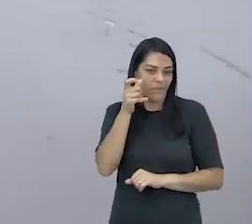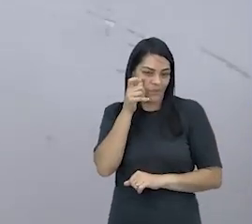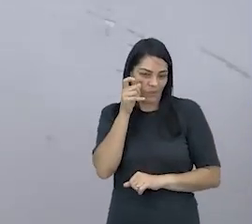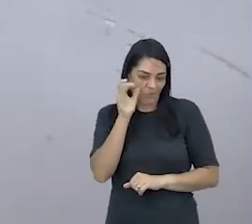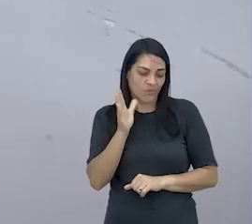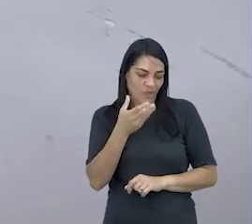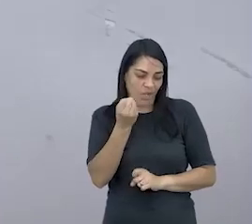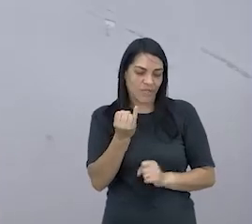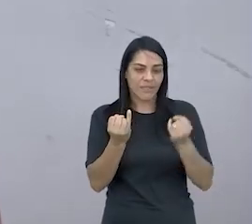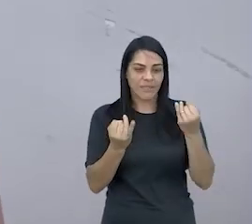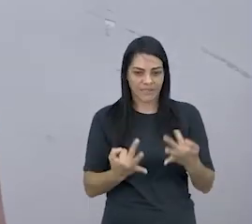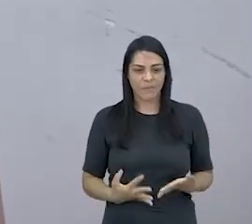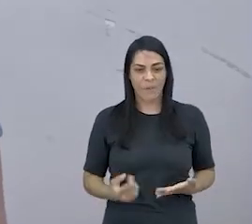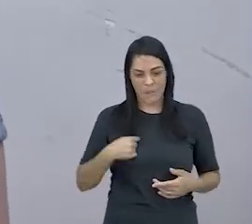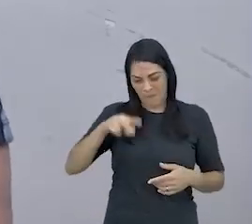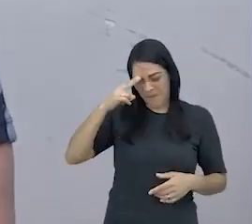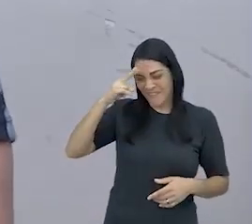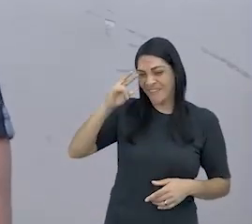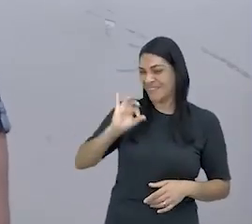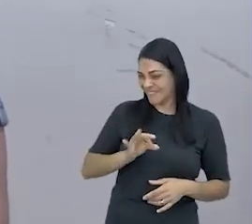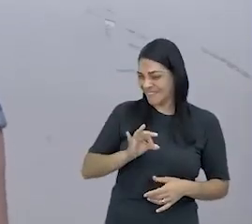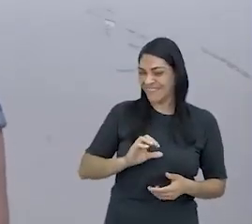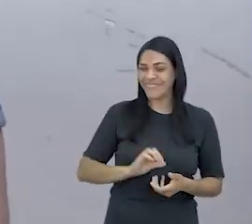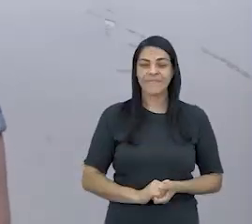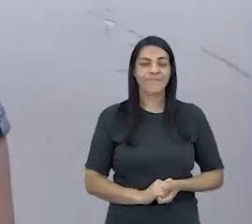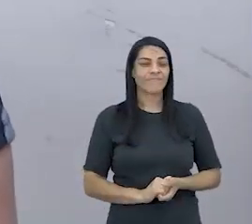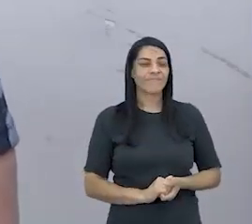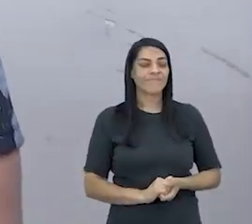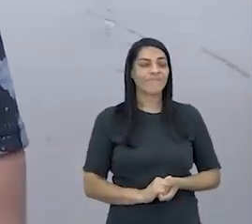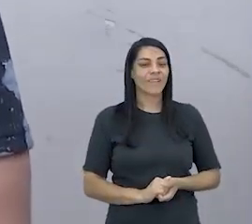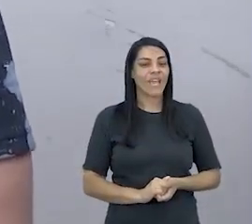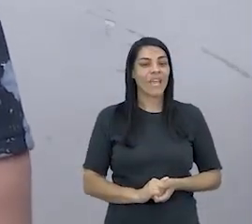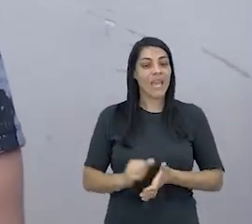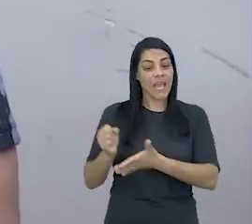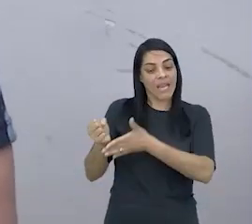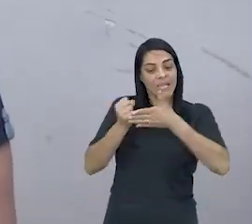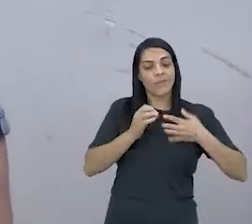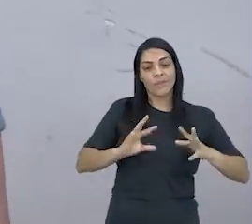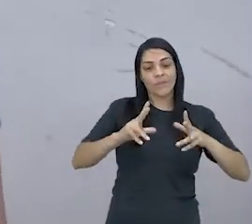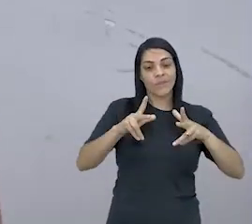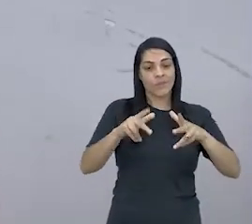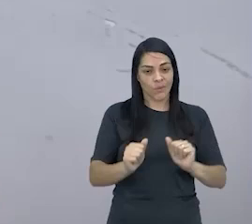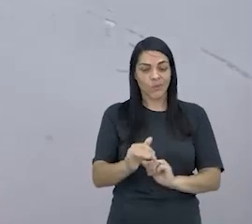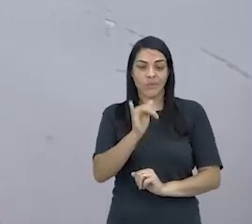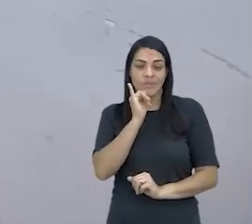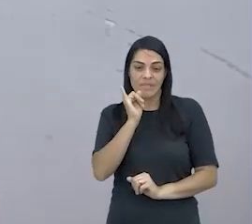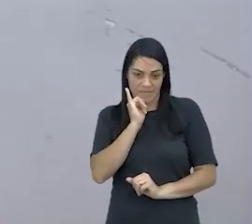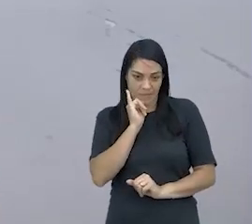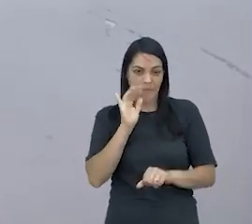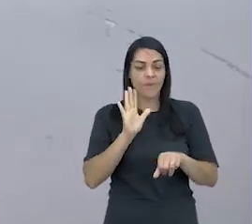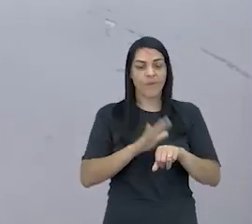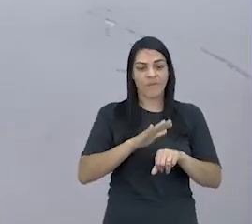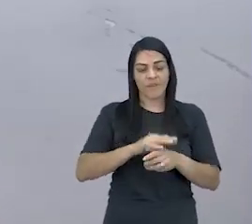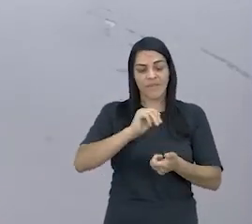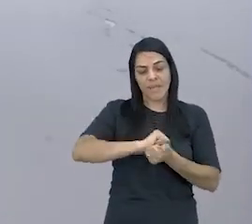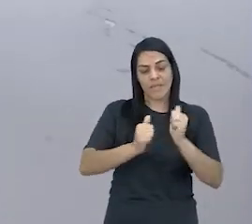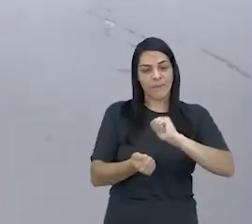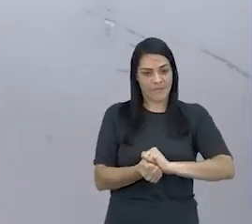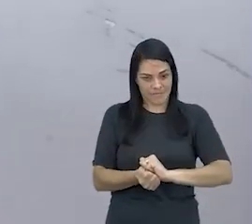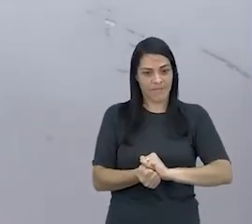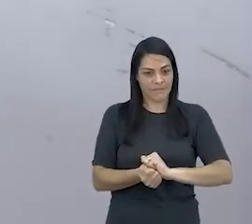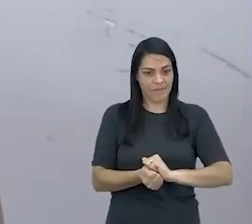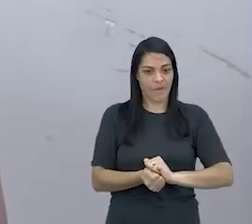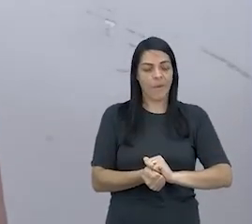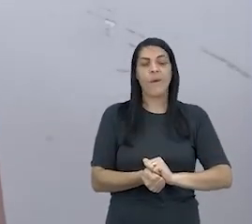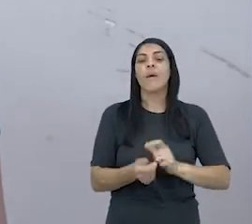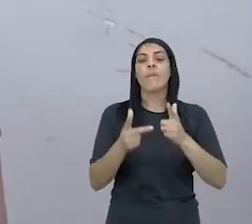Isso. Eu lembro, tá vendo? onde ele trouxe todo esse modelo e a gente fez essa adaptação para a língua